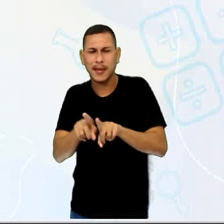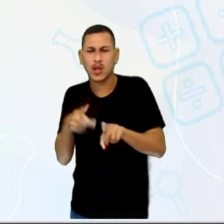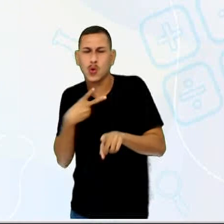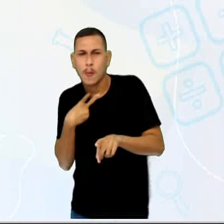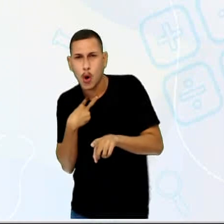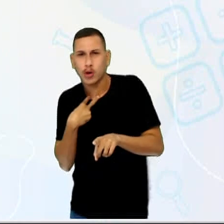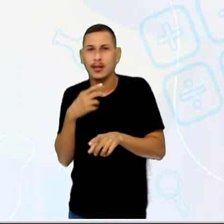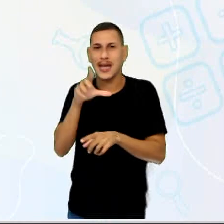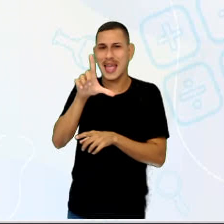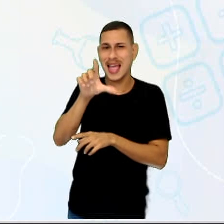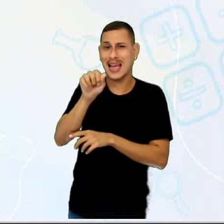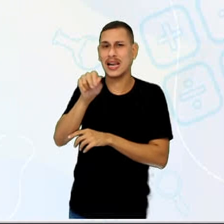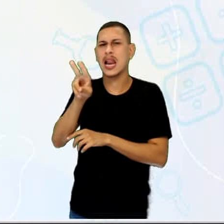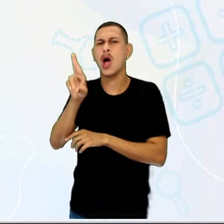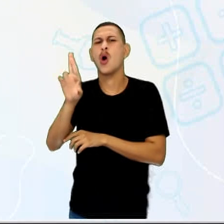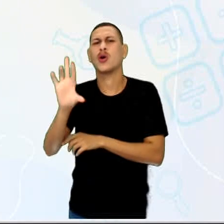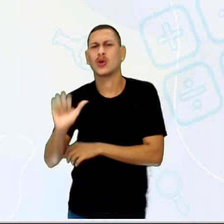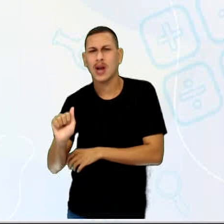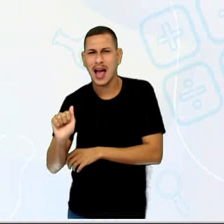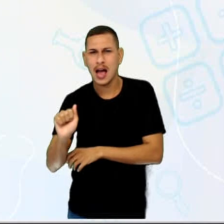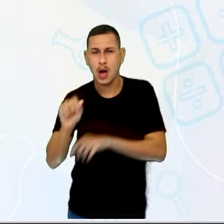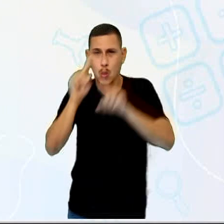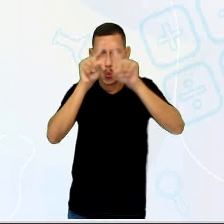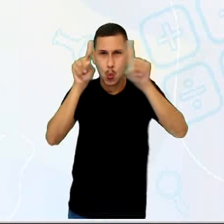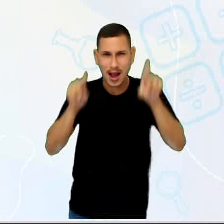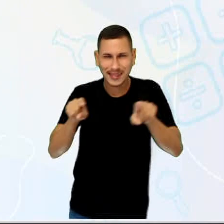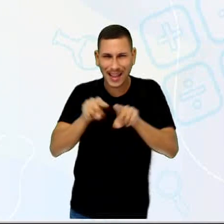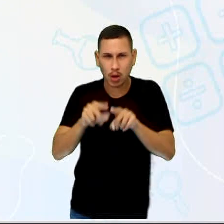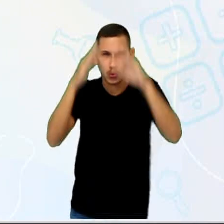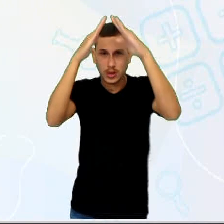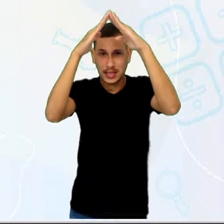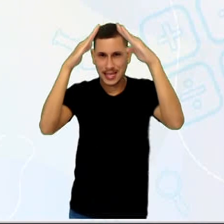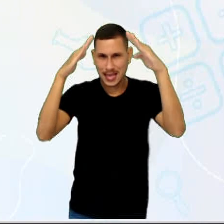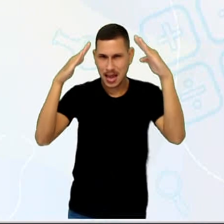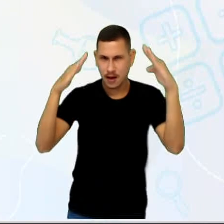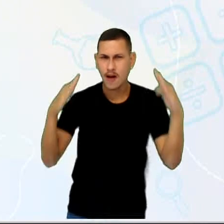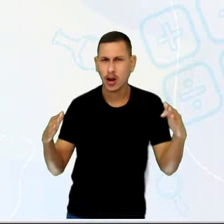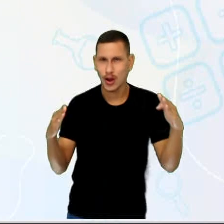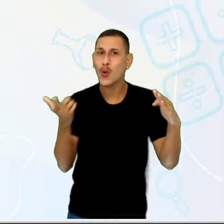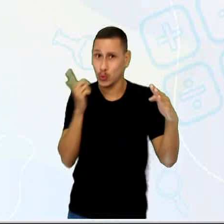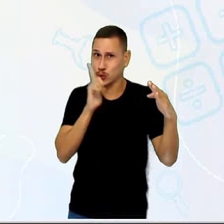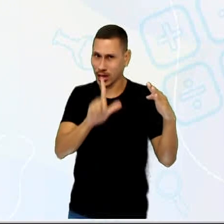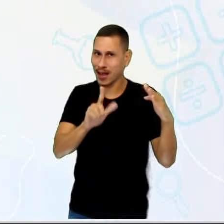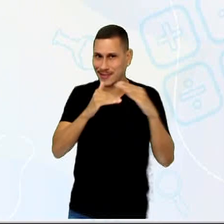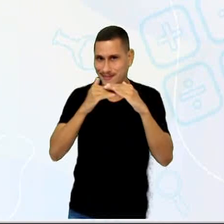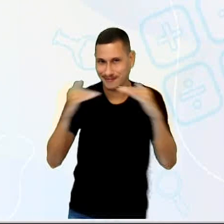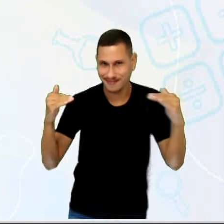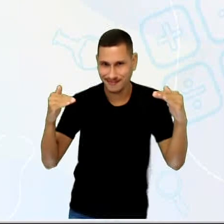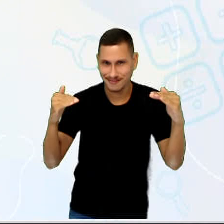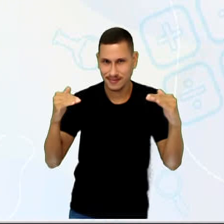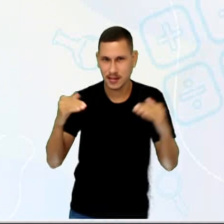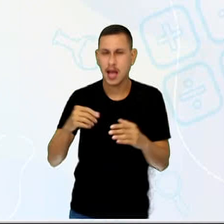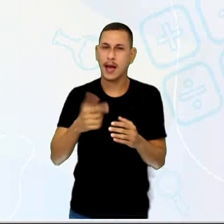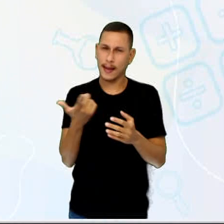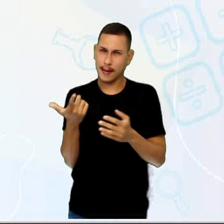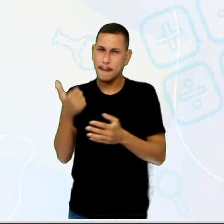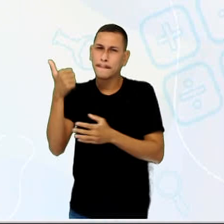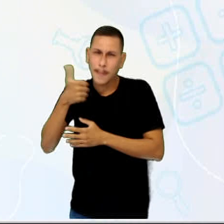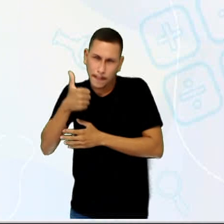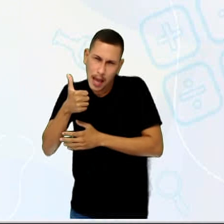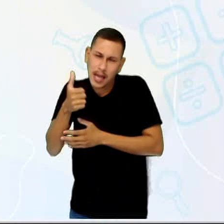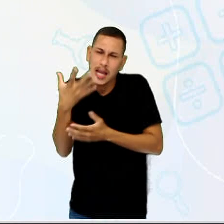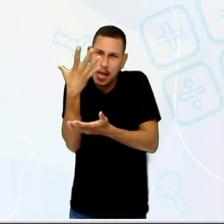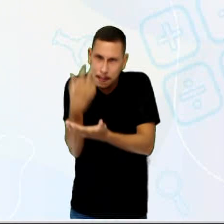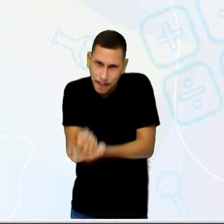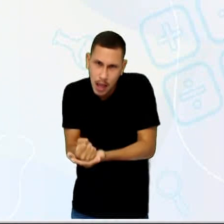vê esse quadrado aí no centro e puxar os triângulos em volta, a gente consegue fazer uma pirâmide. Então, é a primeira aí que recebeu